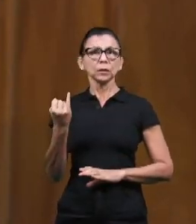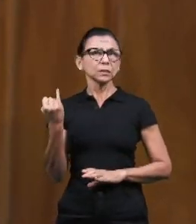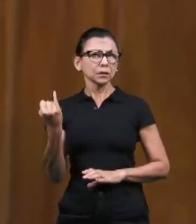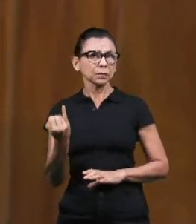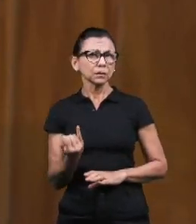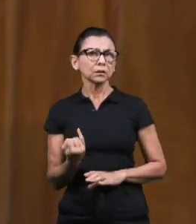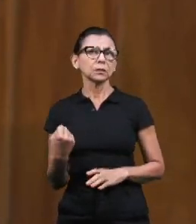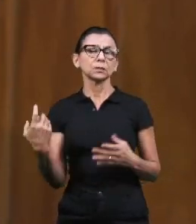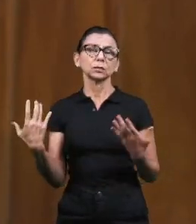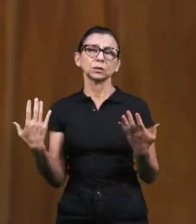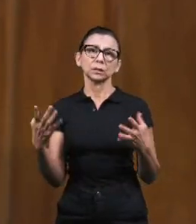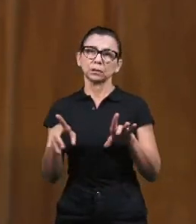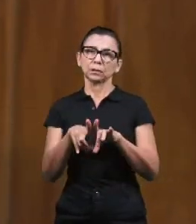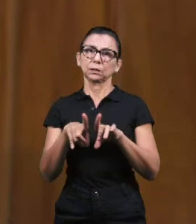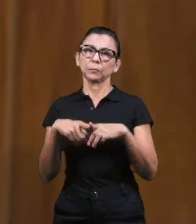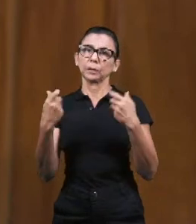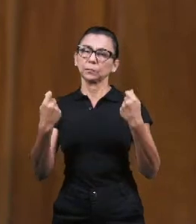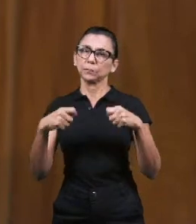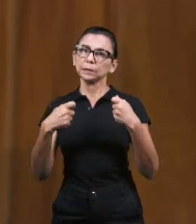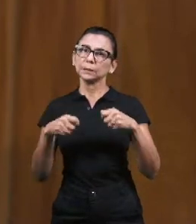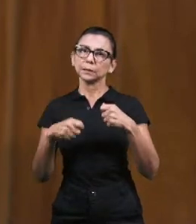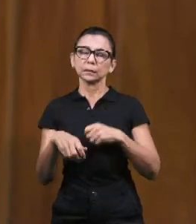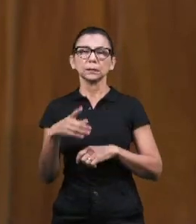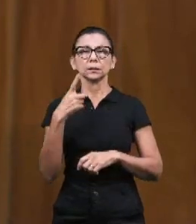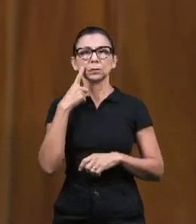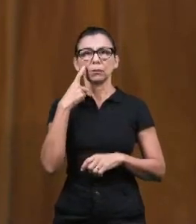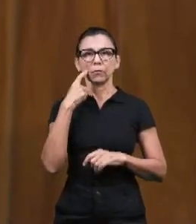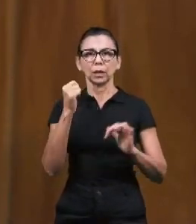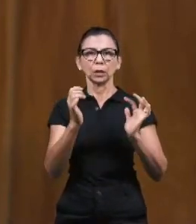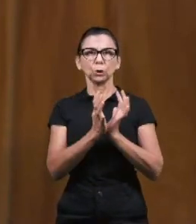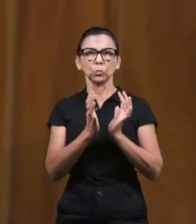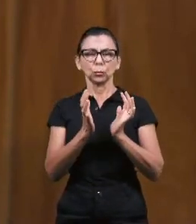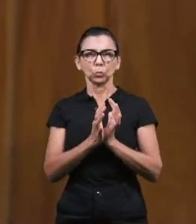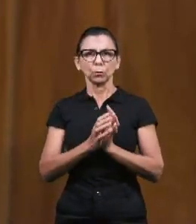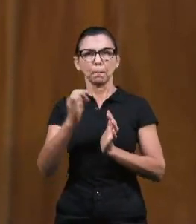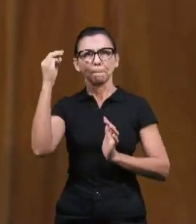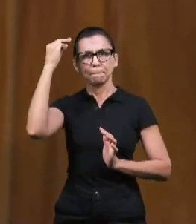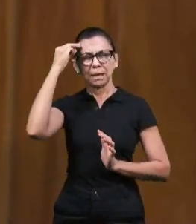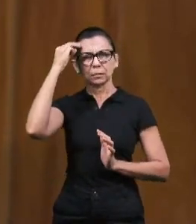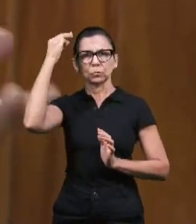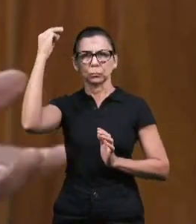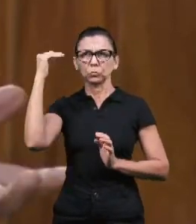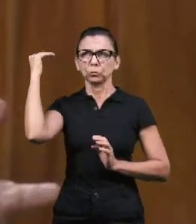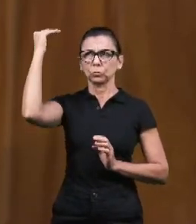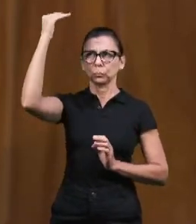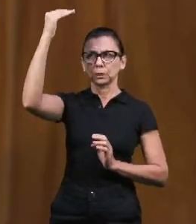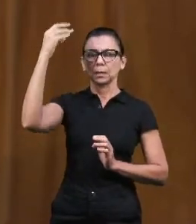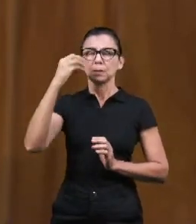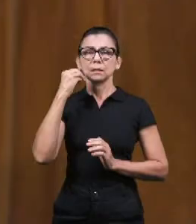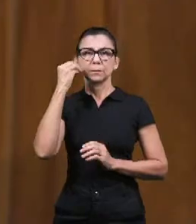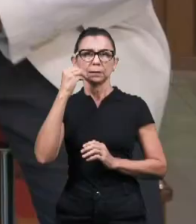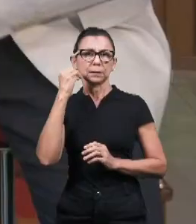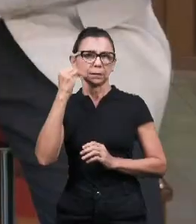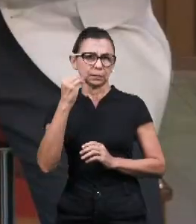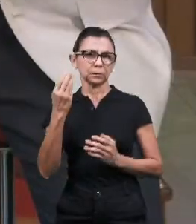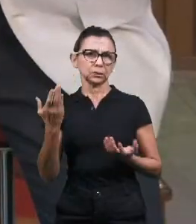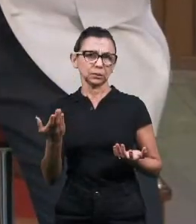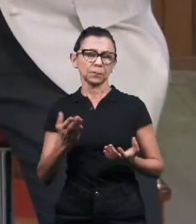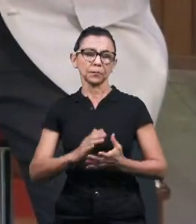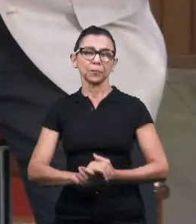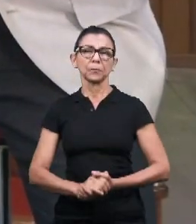alguma coisa que as pessoas vão ver que nós temos qualidade, temos responsabilidade, né, com relação àquilo que transmitimos. Exatamente,